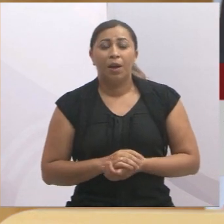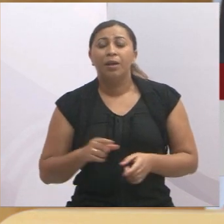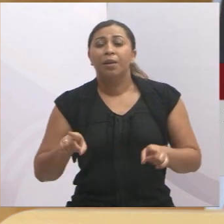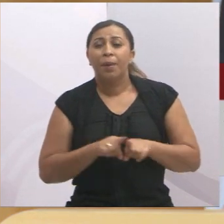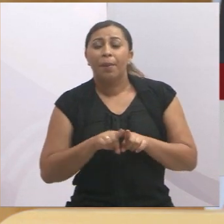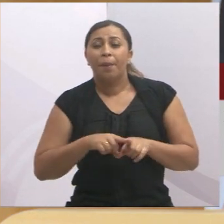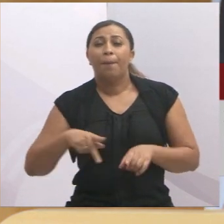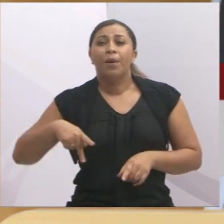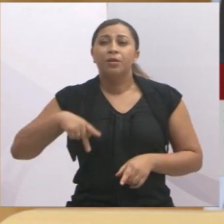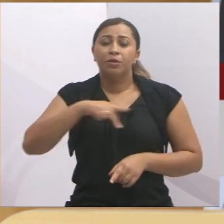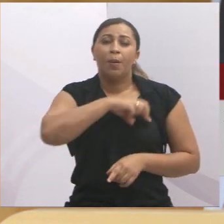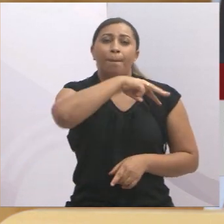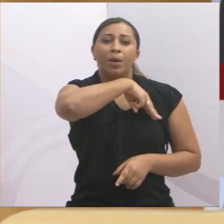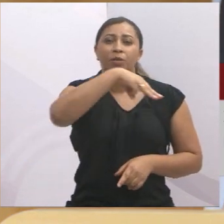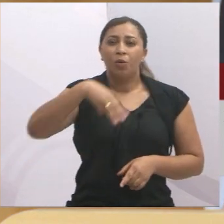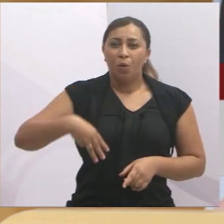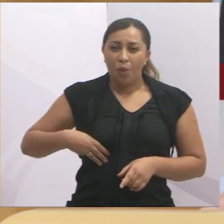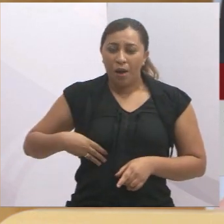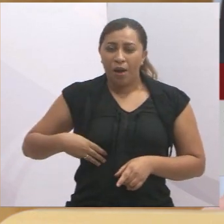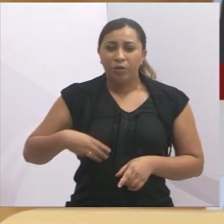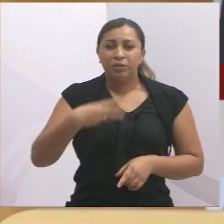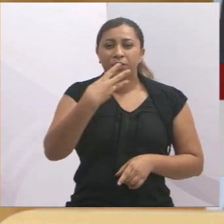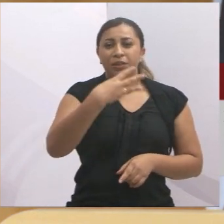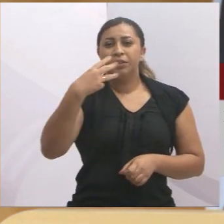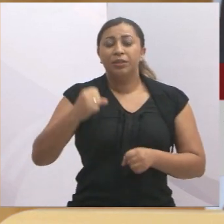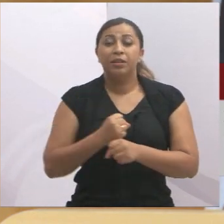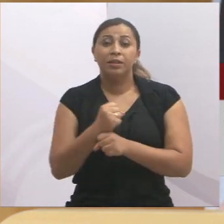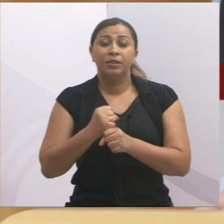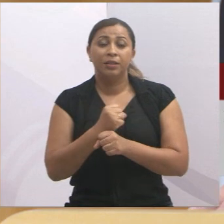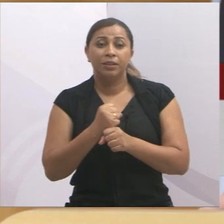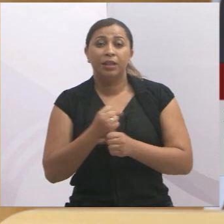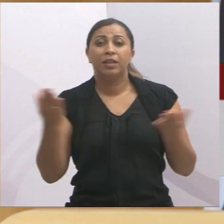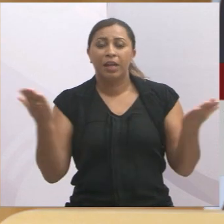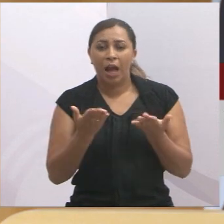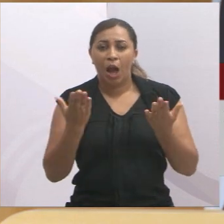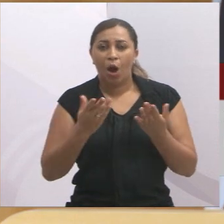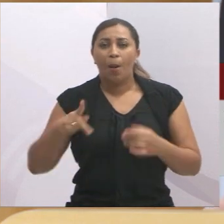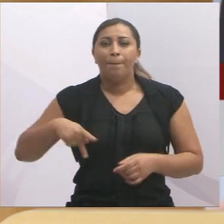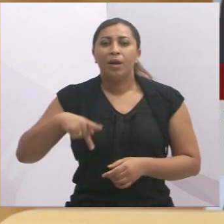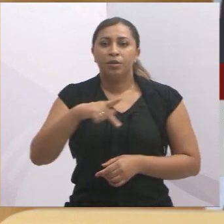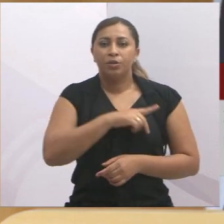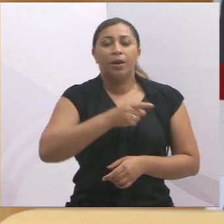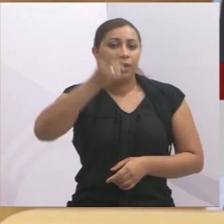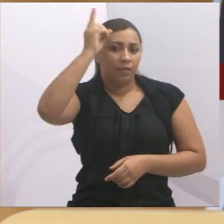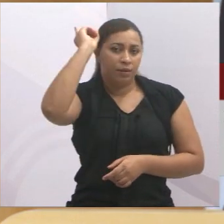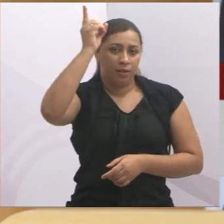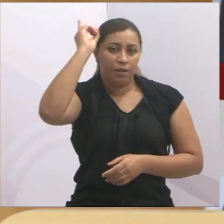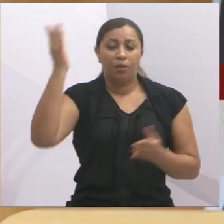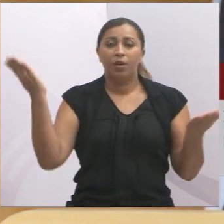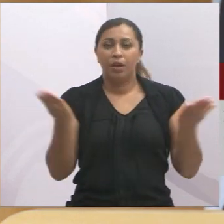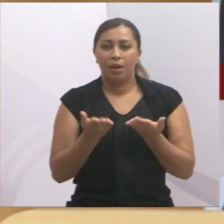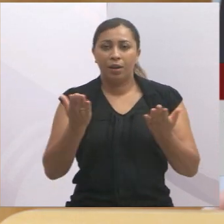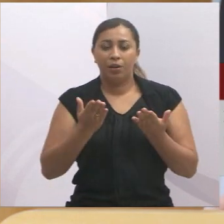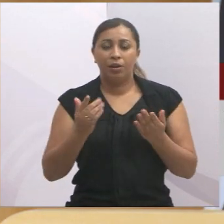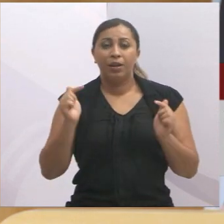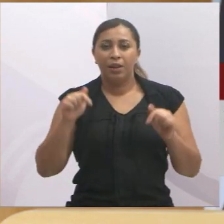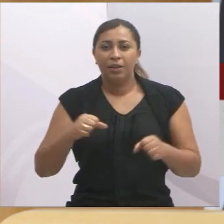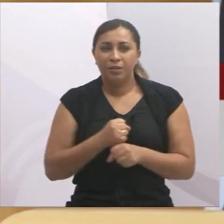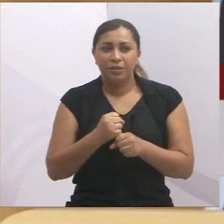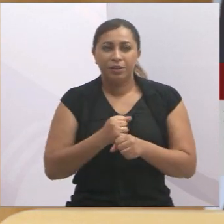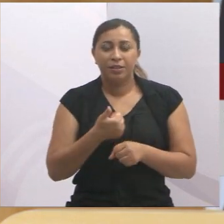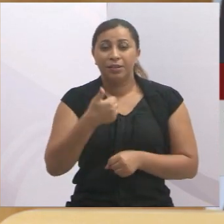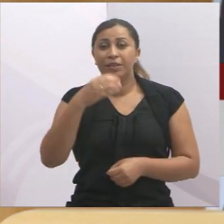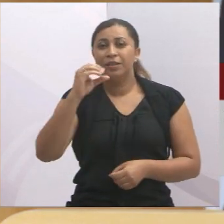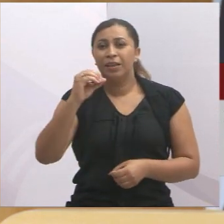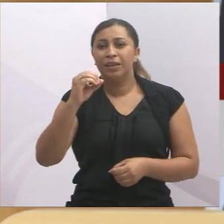da Costa, durante 33 anos, e atualmente, pastor Daniel José da Costa, que também esse ano comemora 10